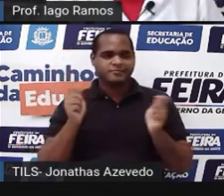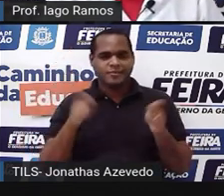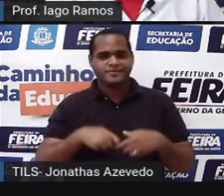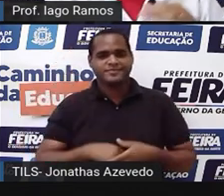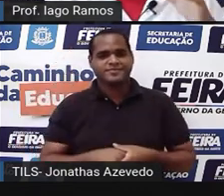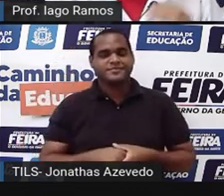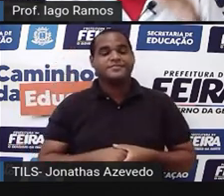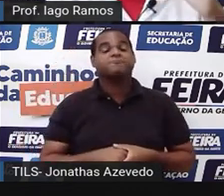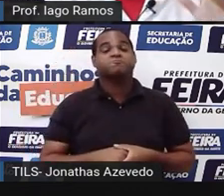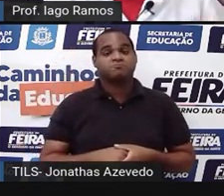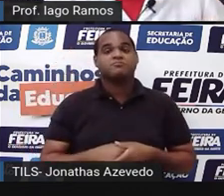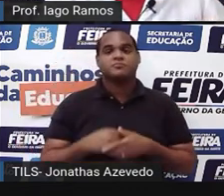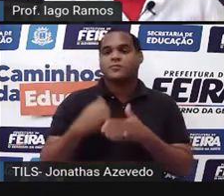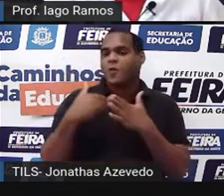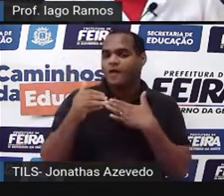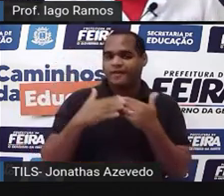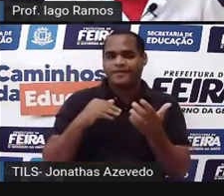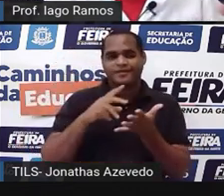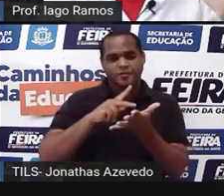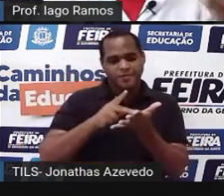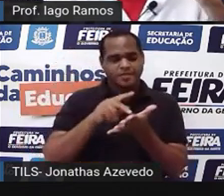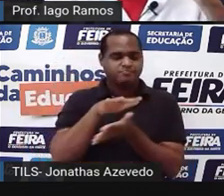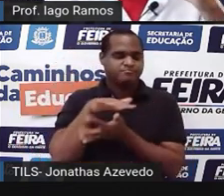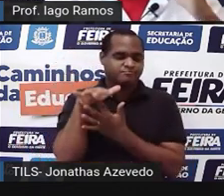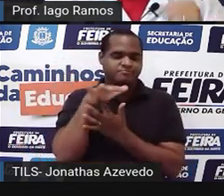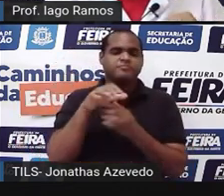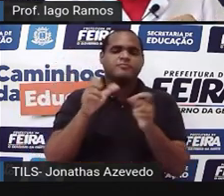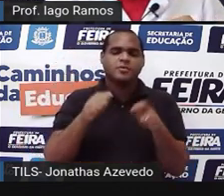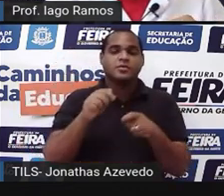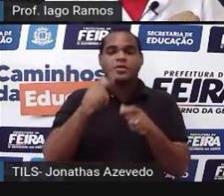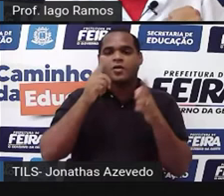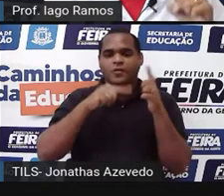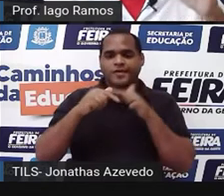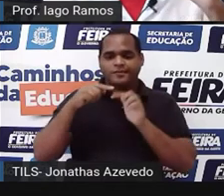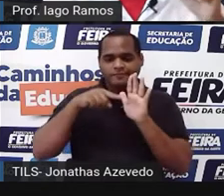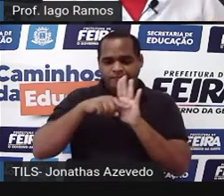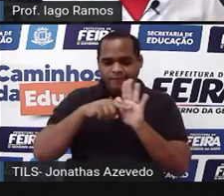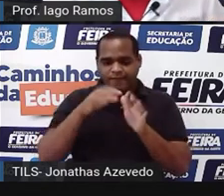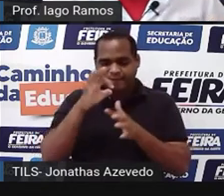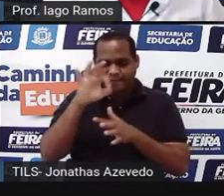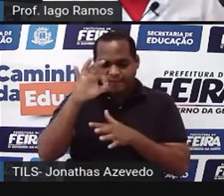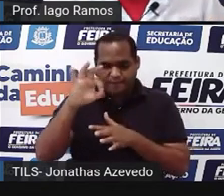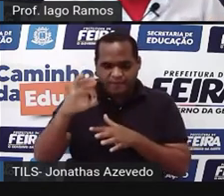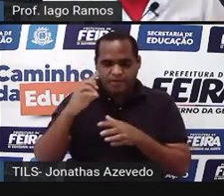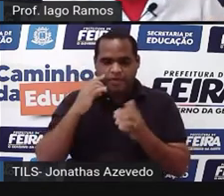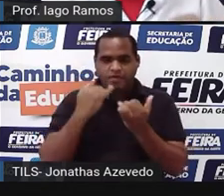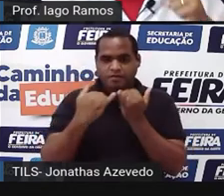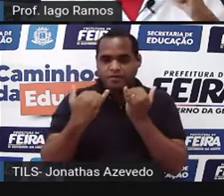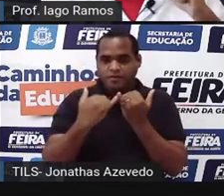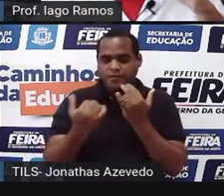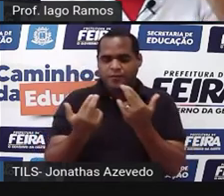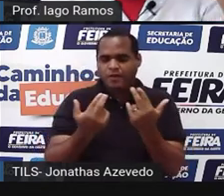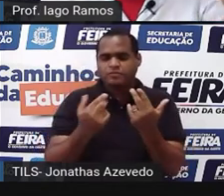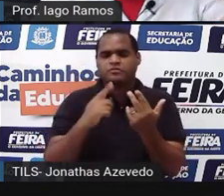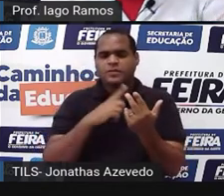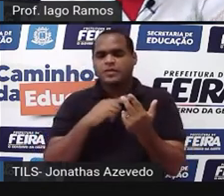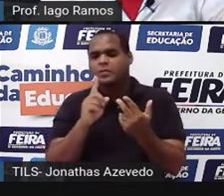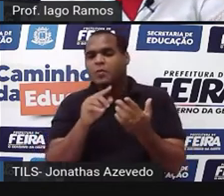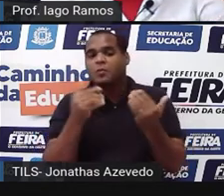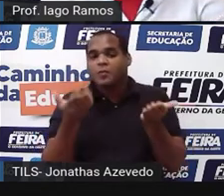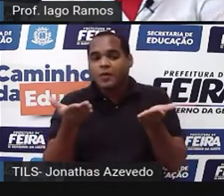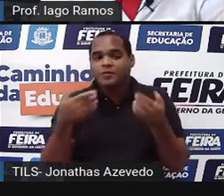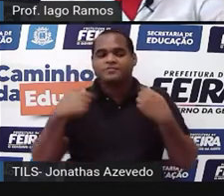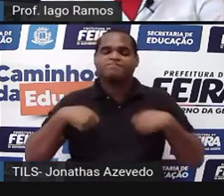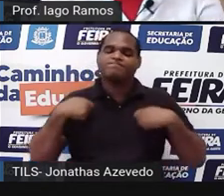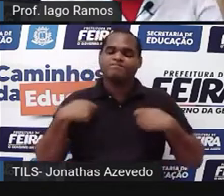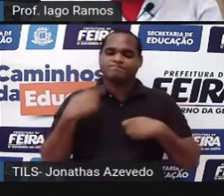bom? Qualquer figura geométrica plana, a gente consegue verificar se tem semelhança e a gente precisa